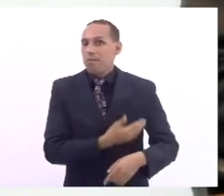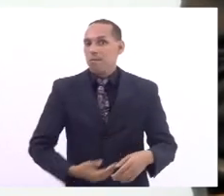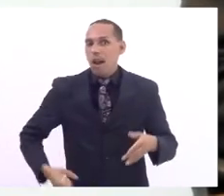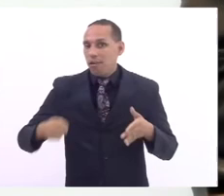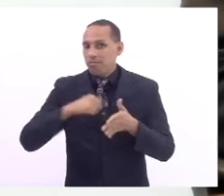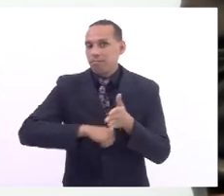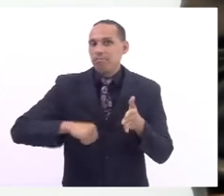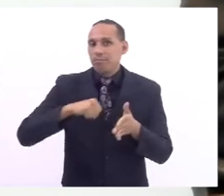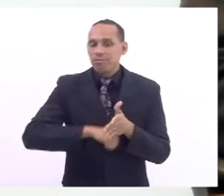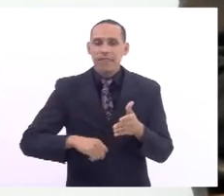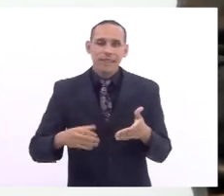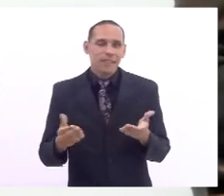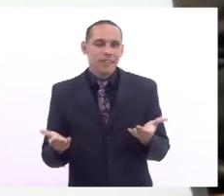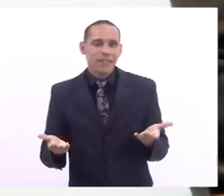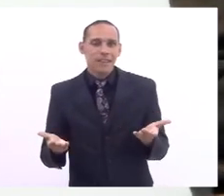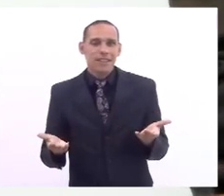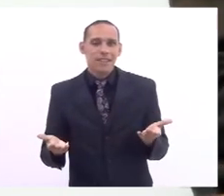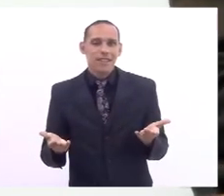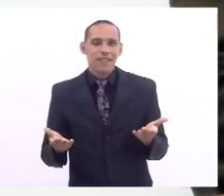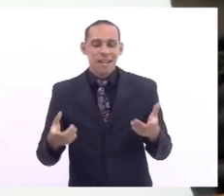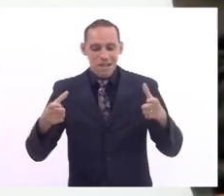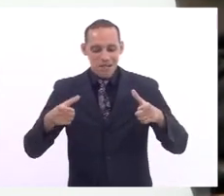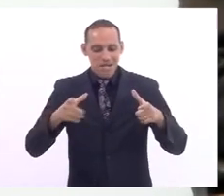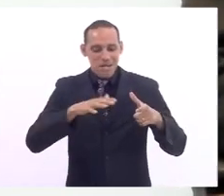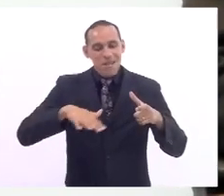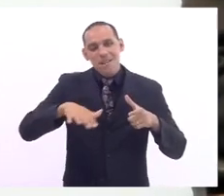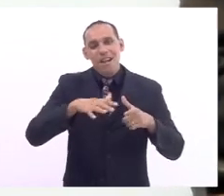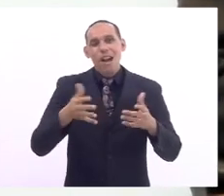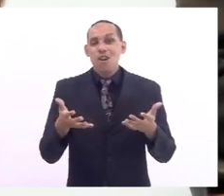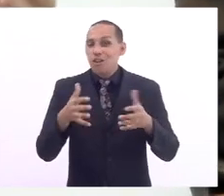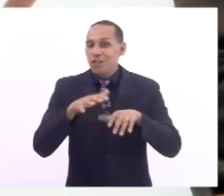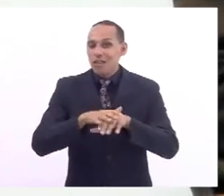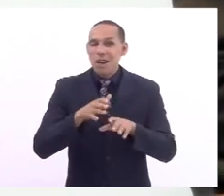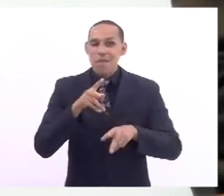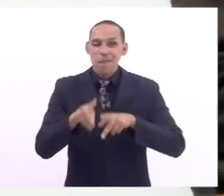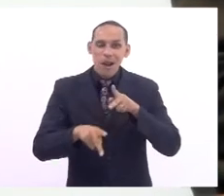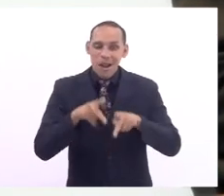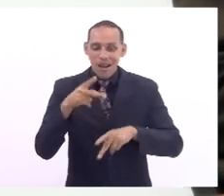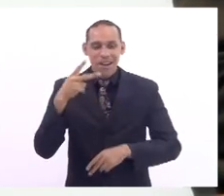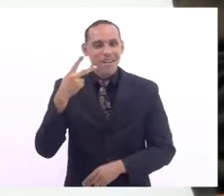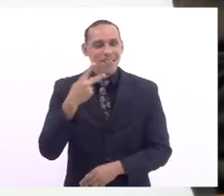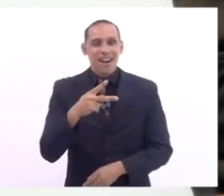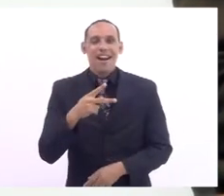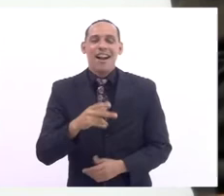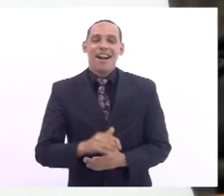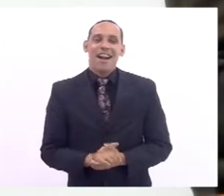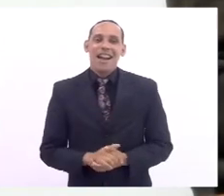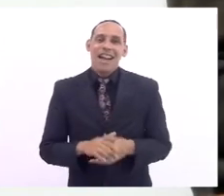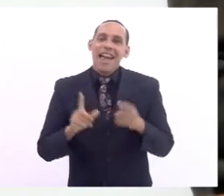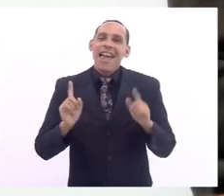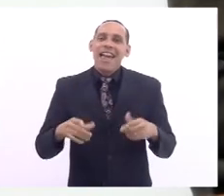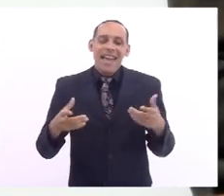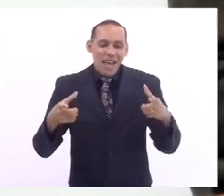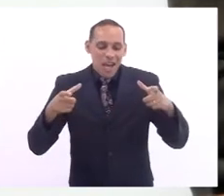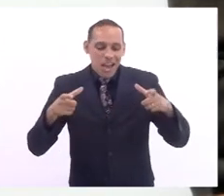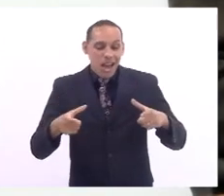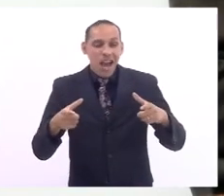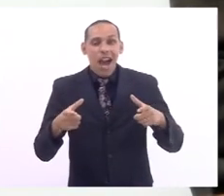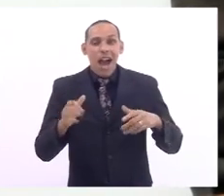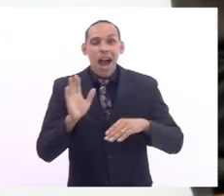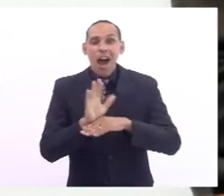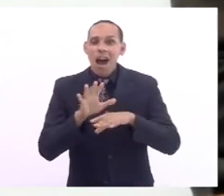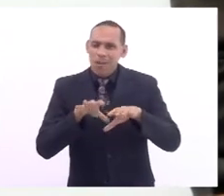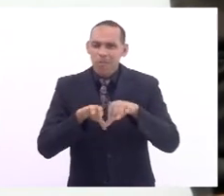nesse espaço inclusive Popular que eu falei a gente chega hoje como um espaço de Formação